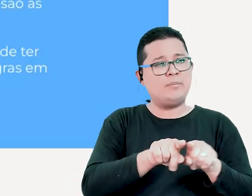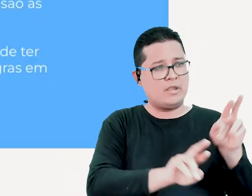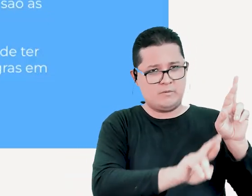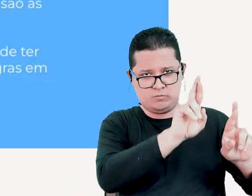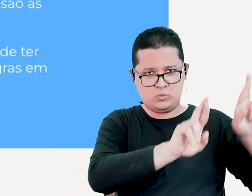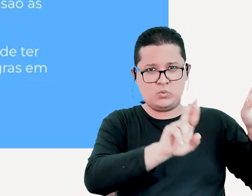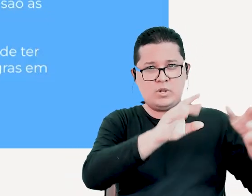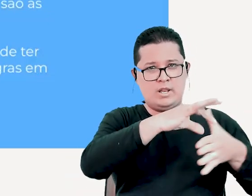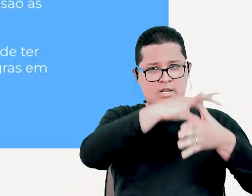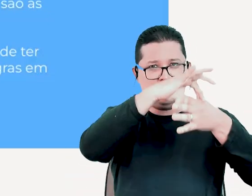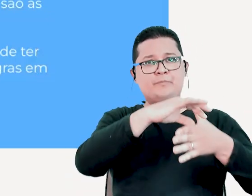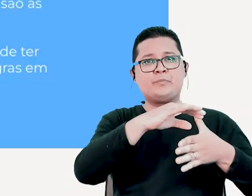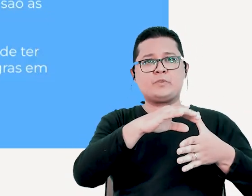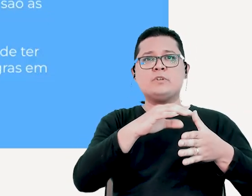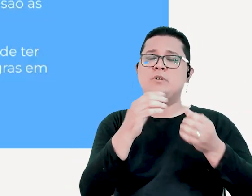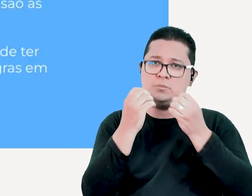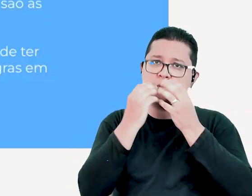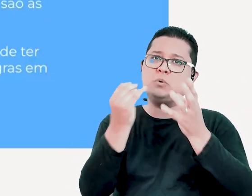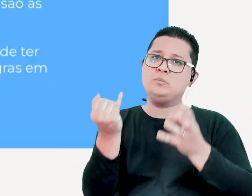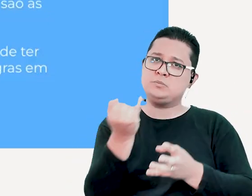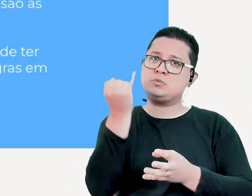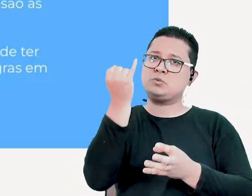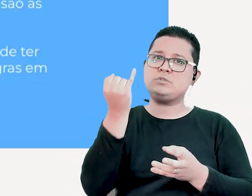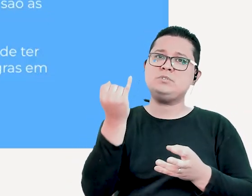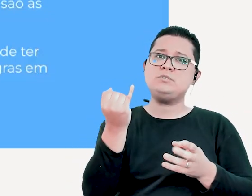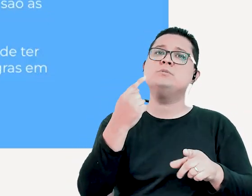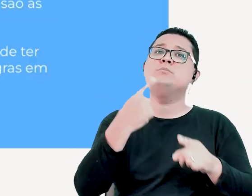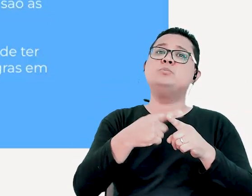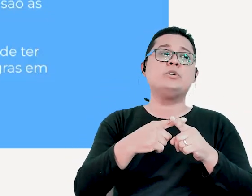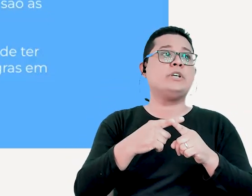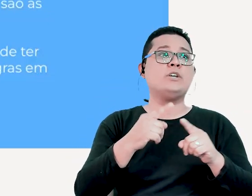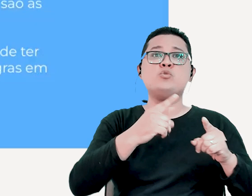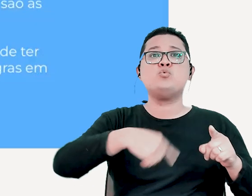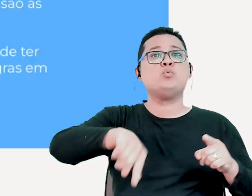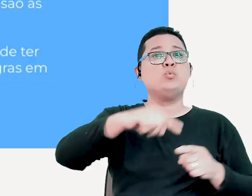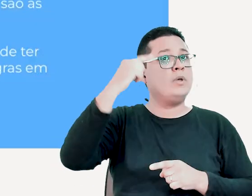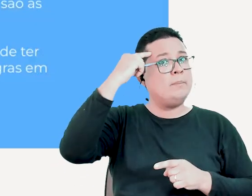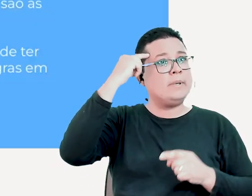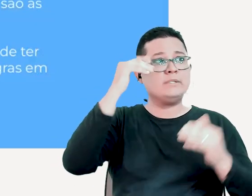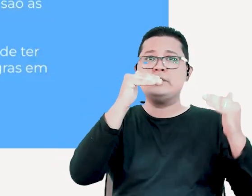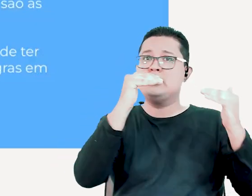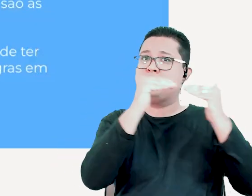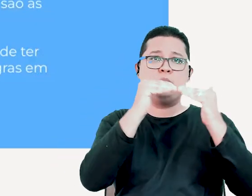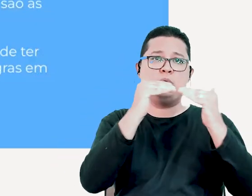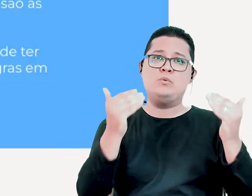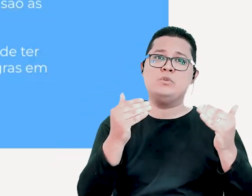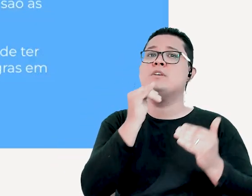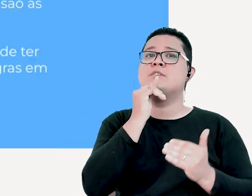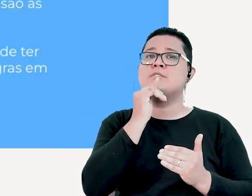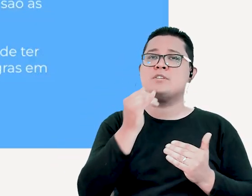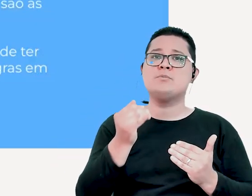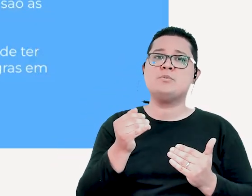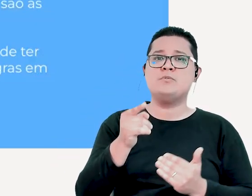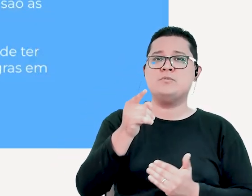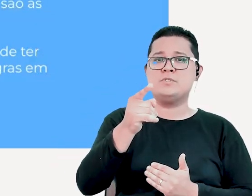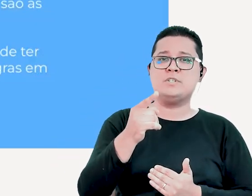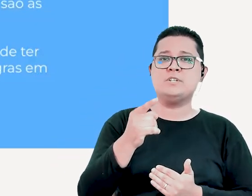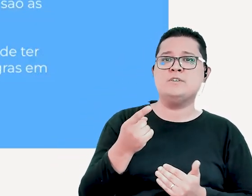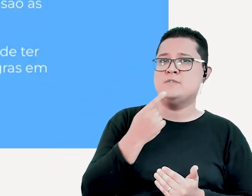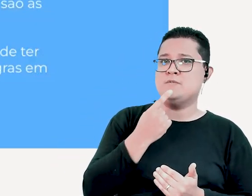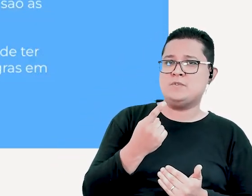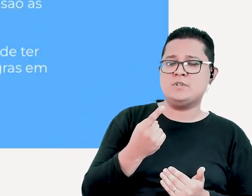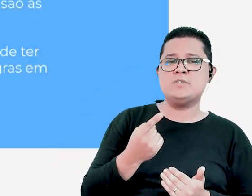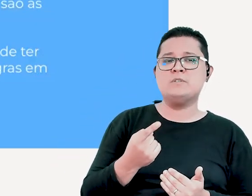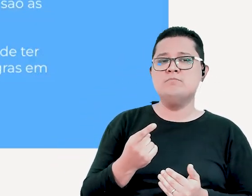mundo ficar na mesma página, né? Então, aqui a gente também vai saber o que fazem, quem são os content